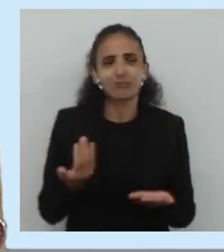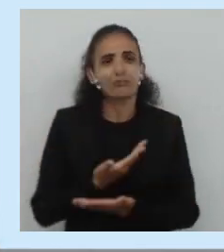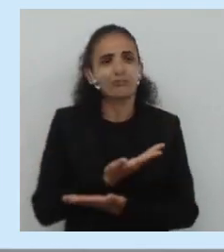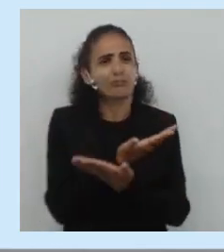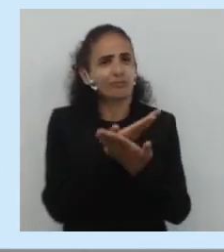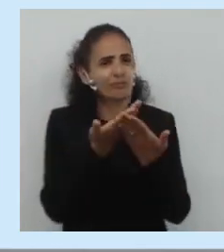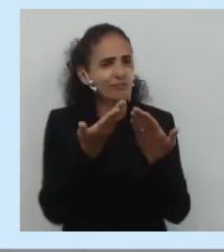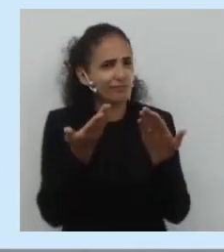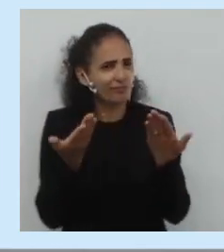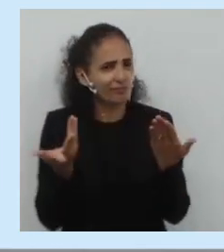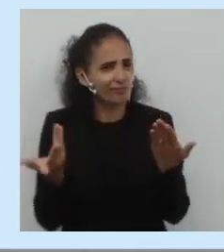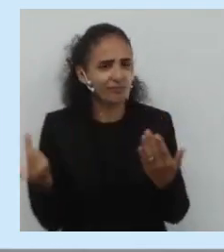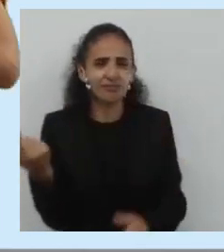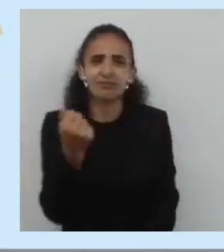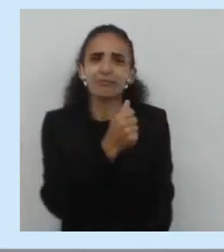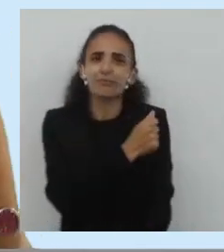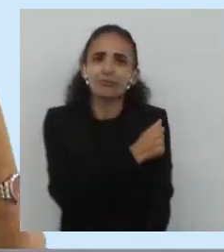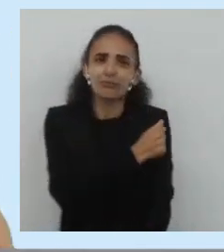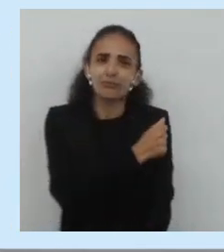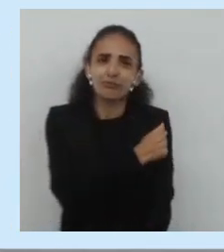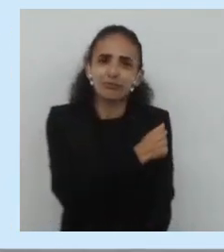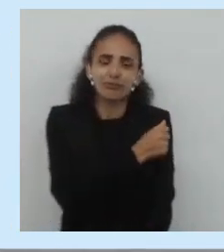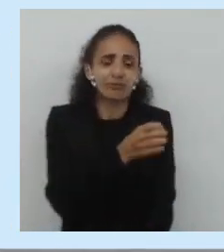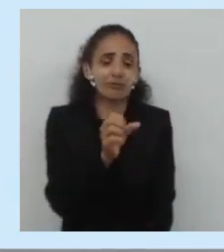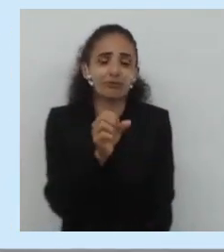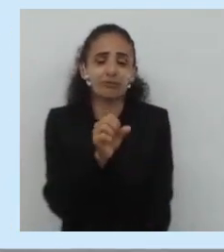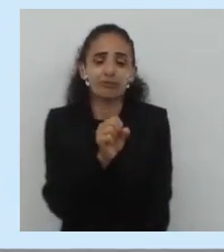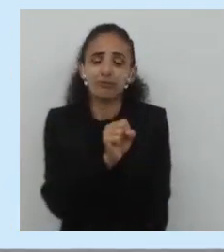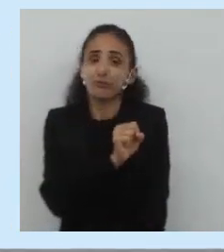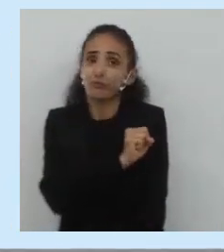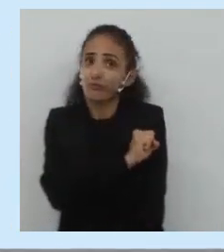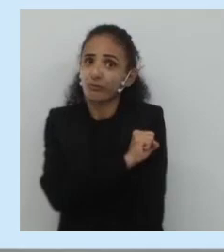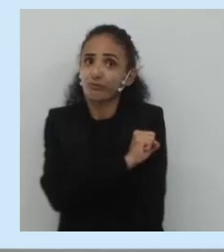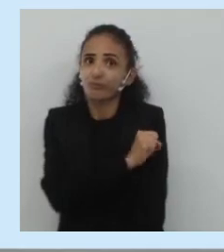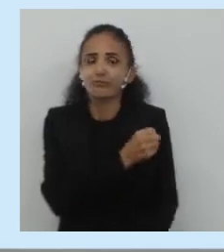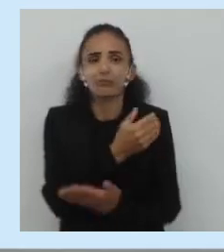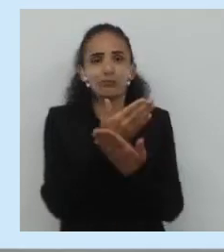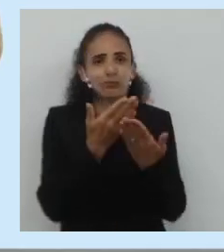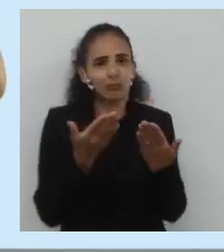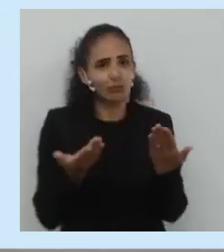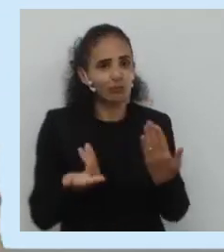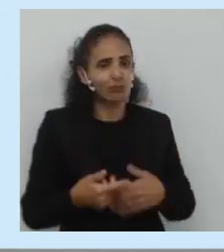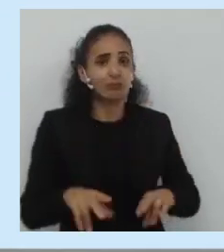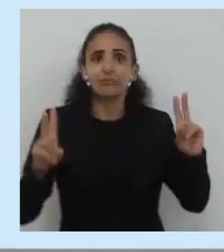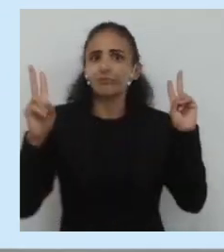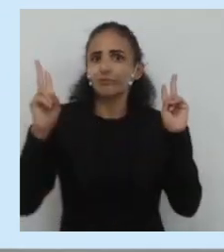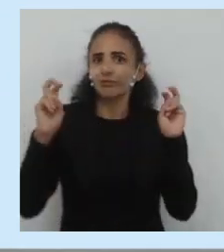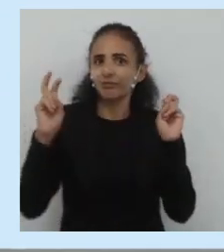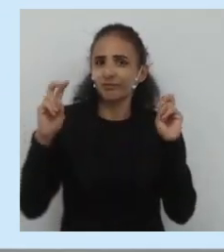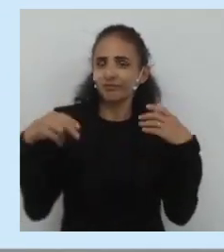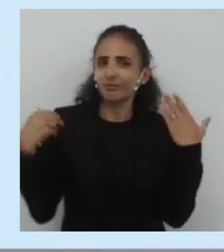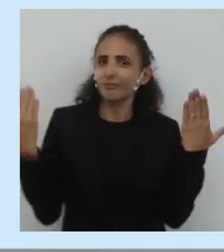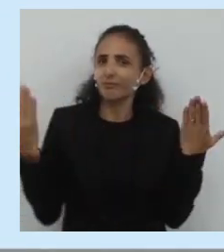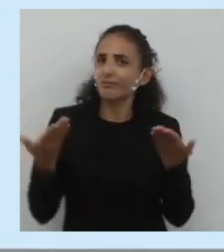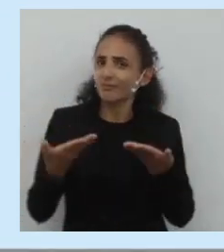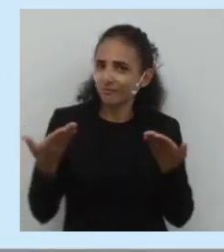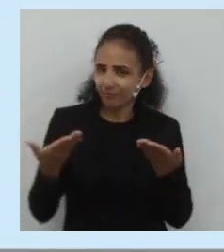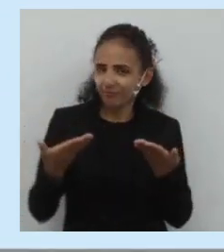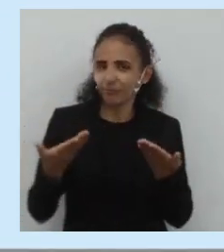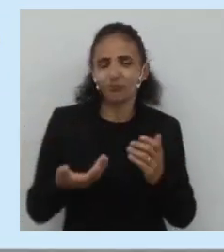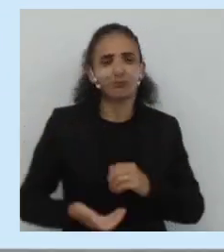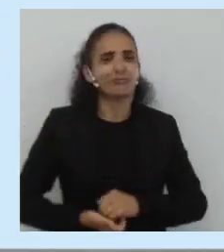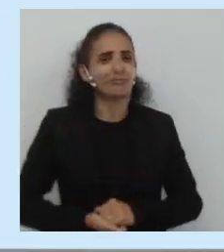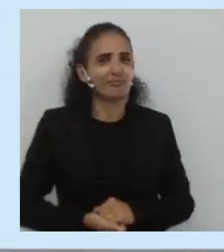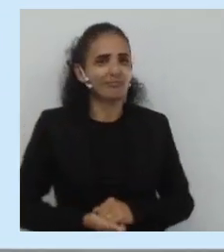em especial para vocês, estudantes do oitavo ano. Então vamos ver qual será o tema da aula de